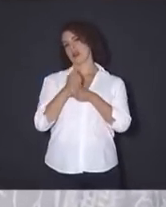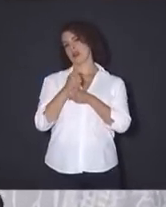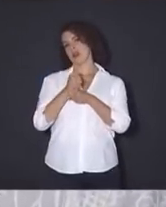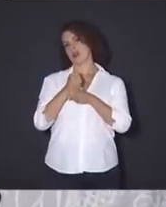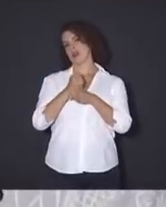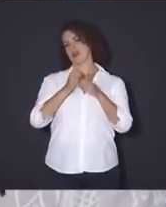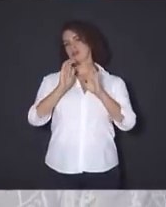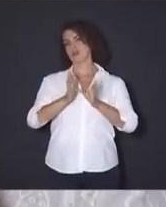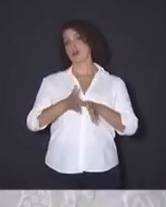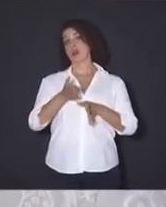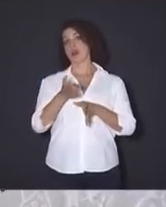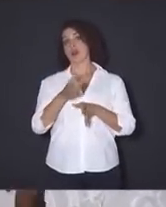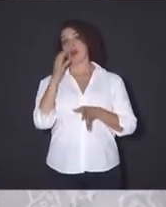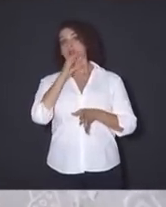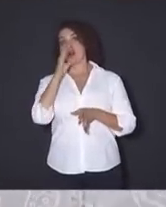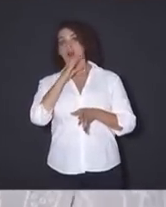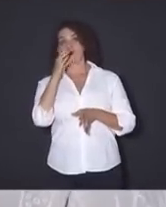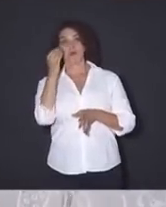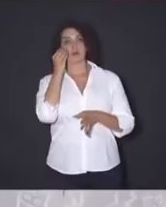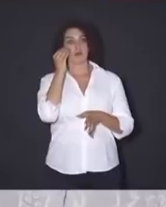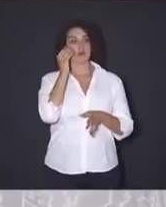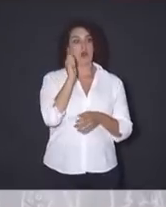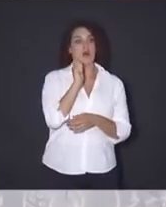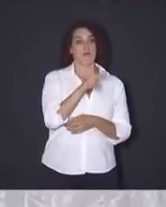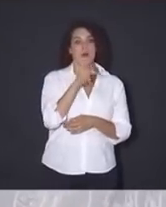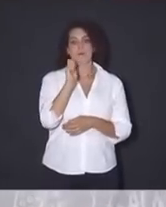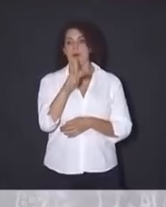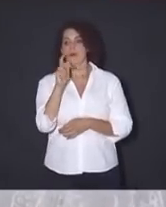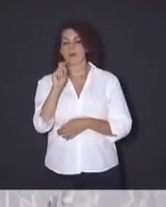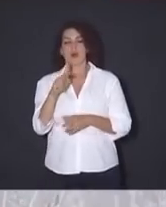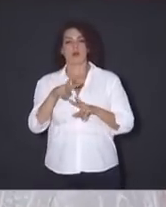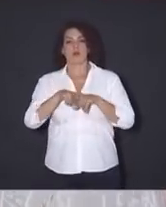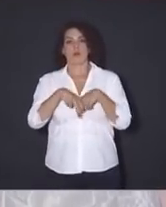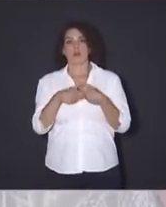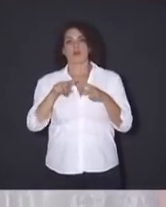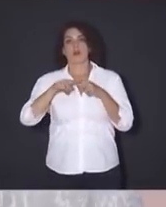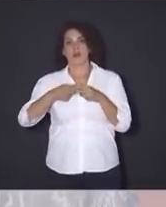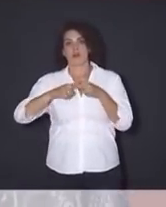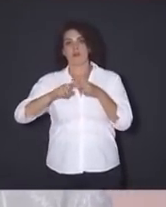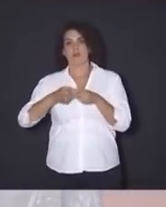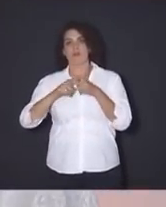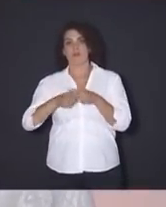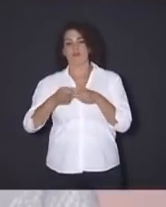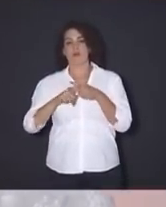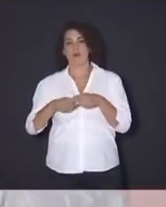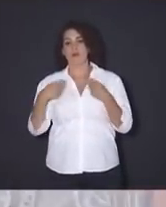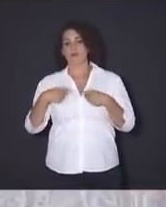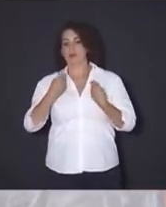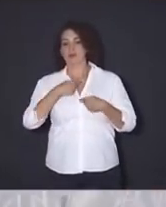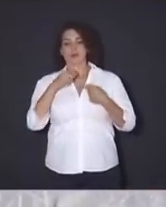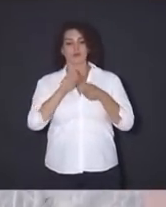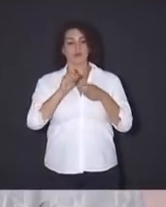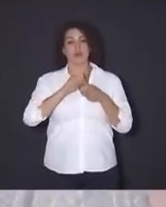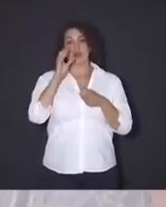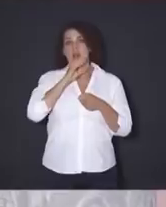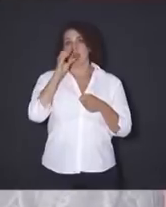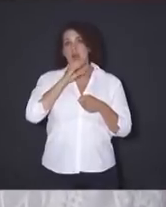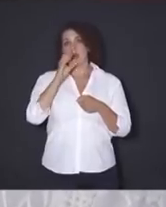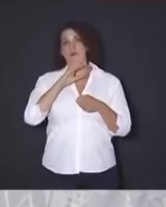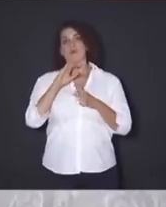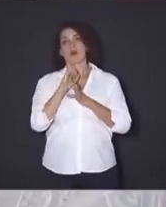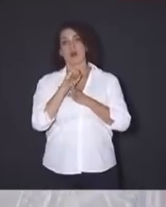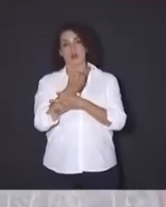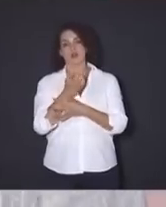fazer a aposentadoria porque do jeito que a de formas sociais estão avançando vamos ter que precisar correr rapidamente pra fazer esse enfrentamento